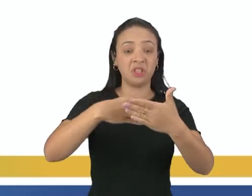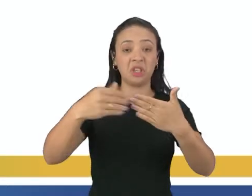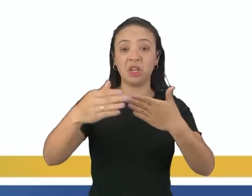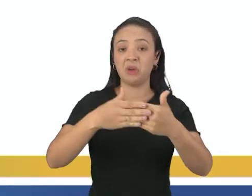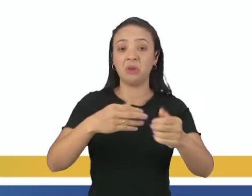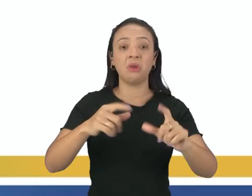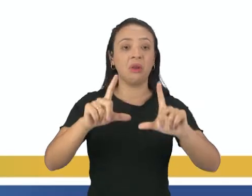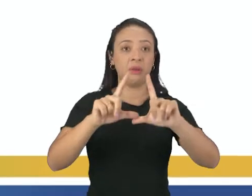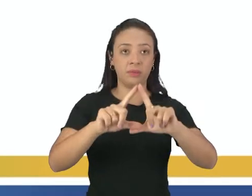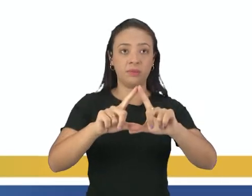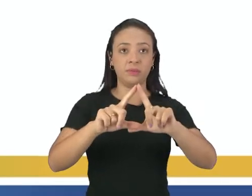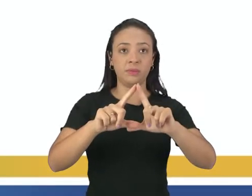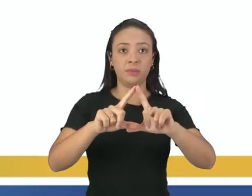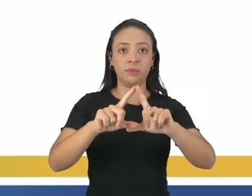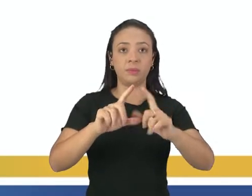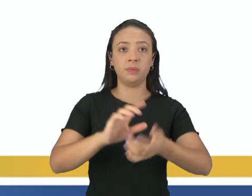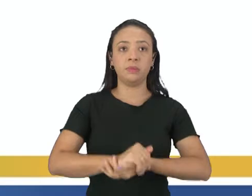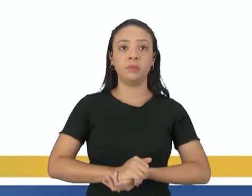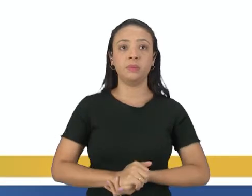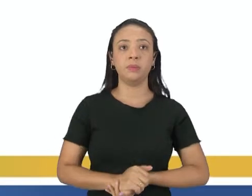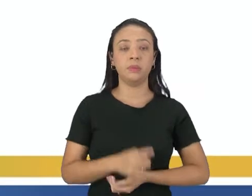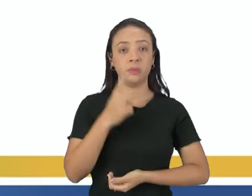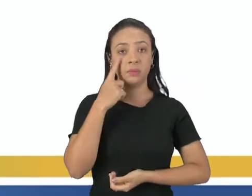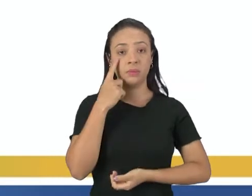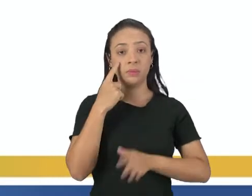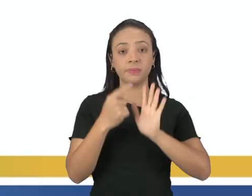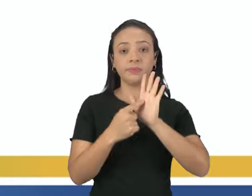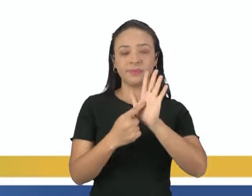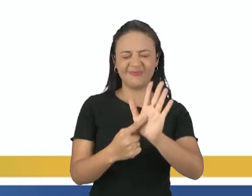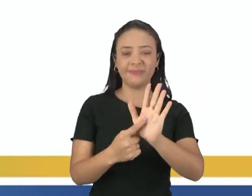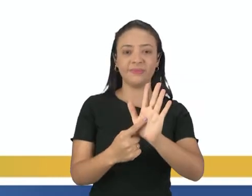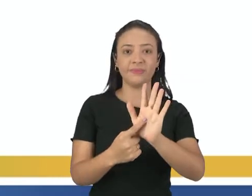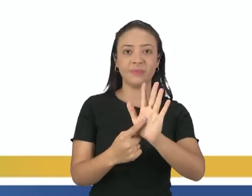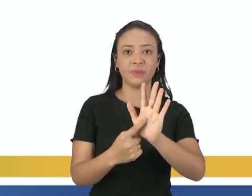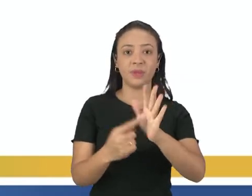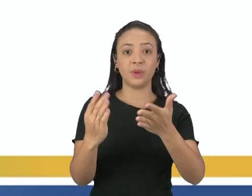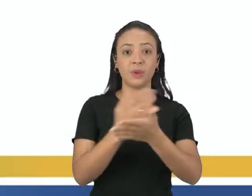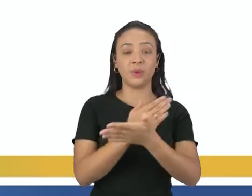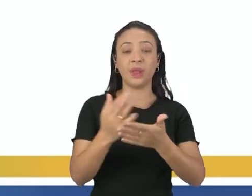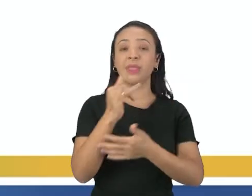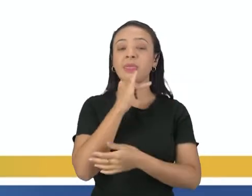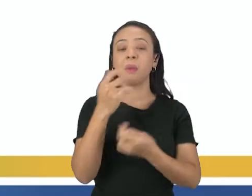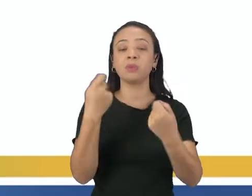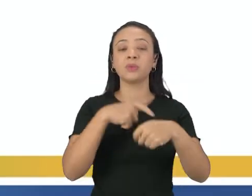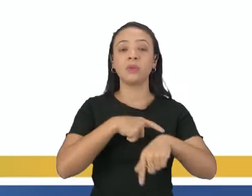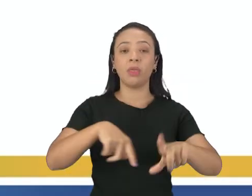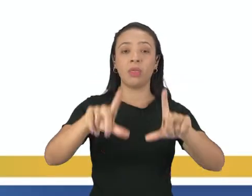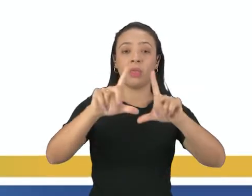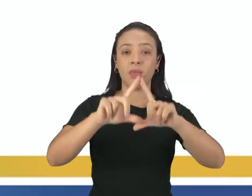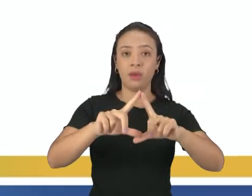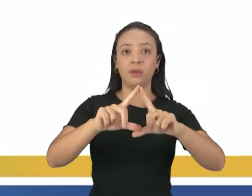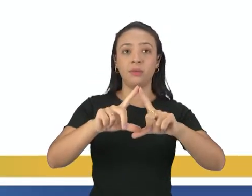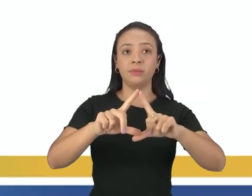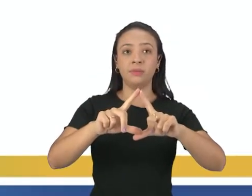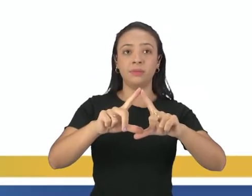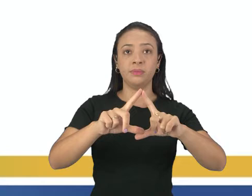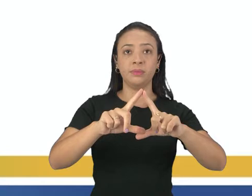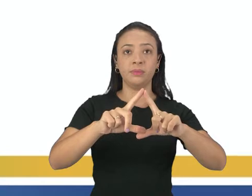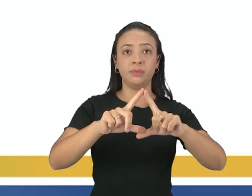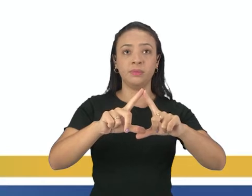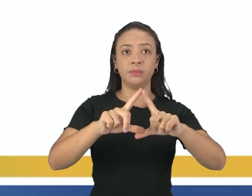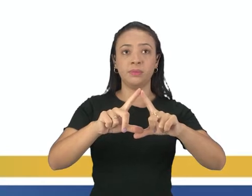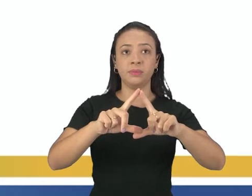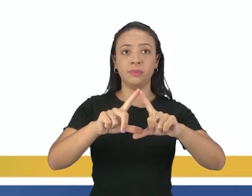que seja o triângulo. A figura a seguir mostra alguns exemplos de triângulos, veja.